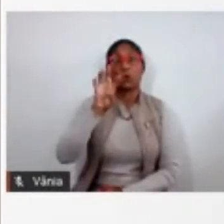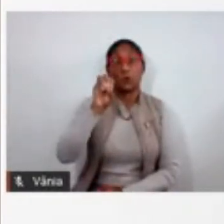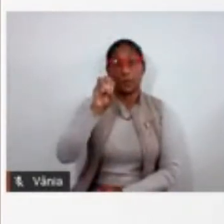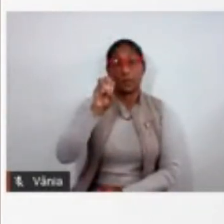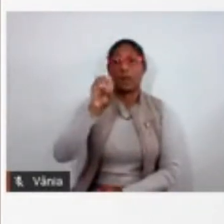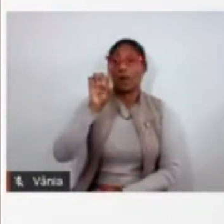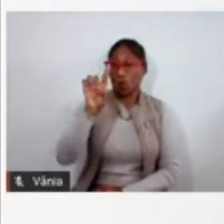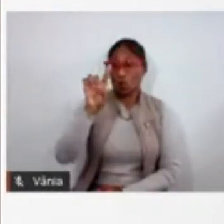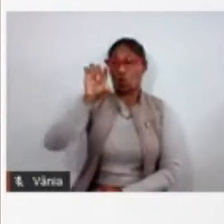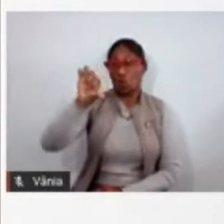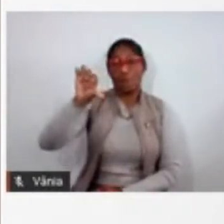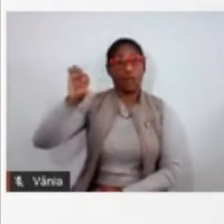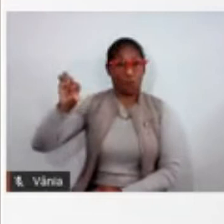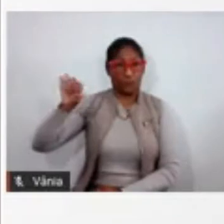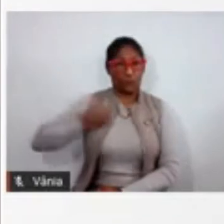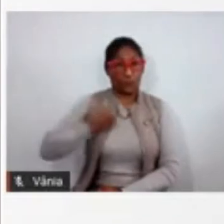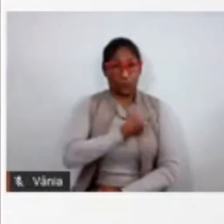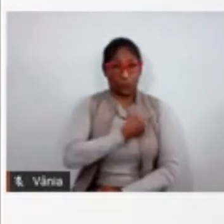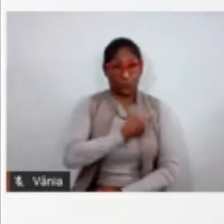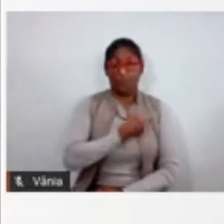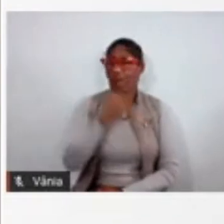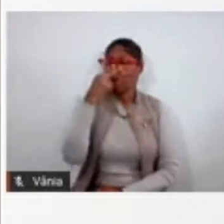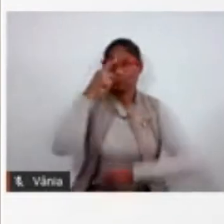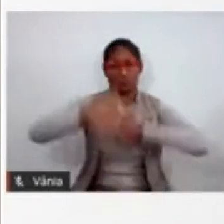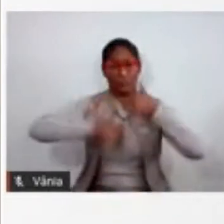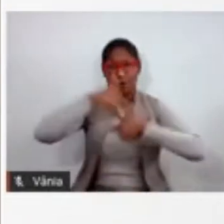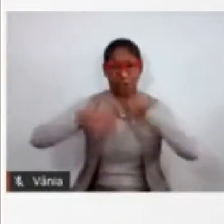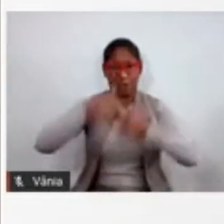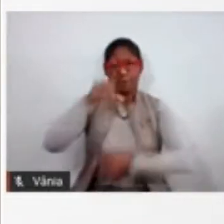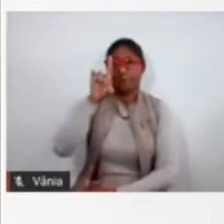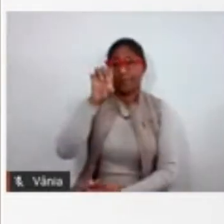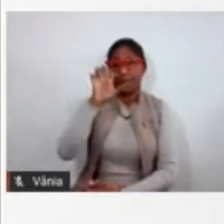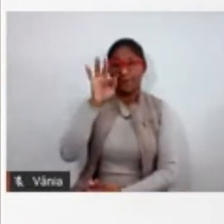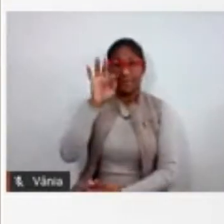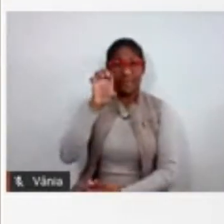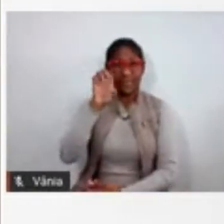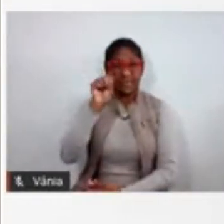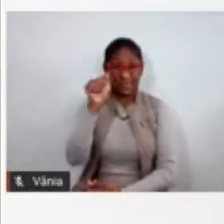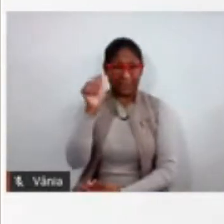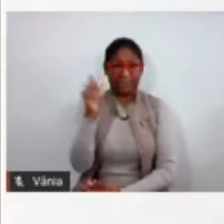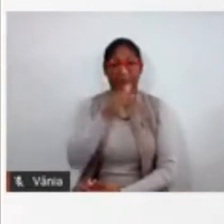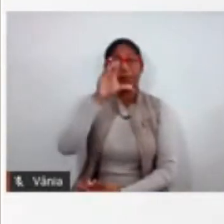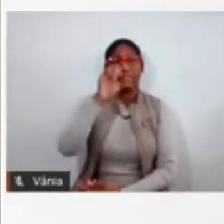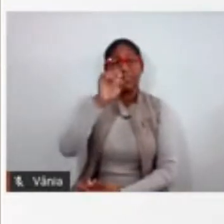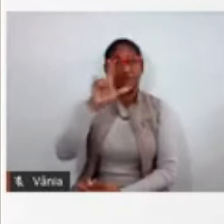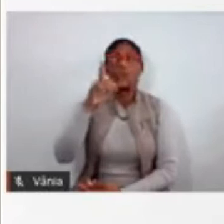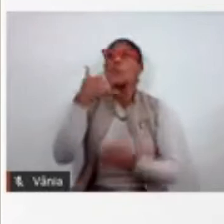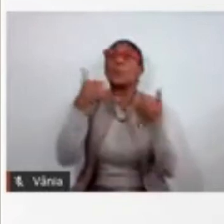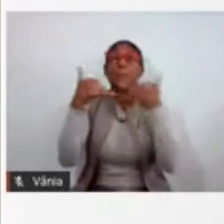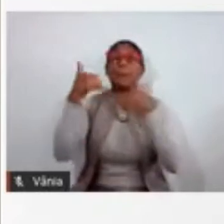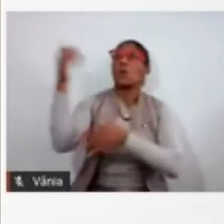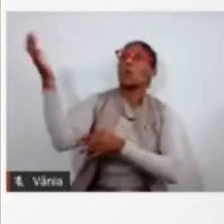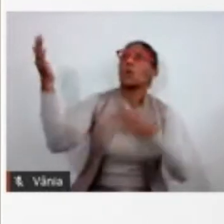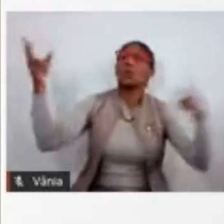40199, que é o mesmo serviço que é utilizado pela Defesa Civil para alertas climáticos, alertas de emergência, de